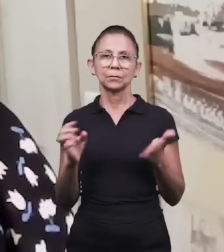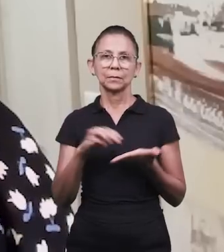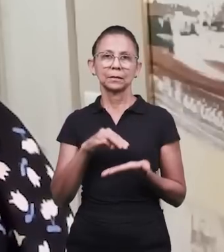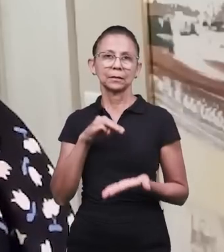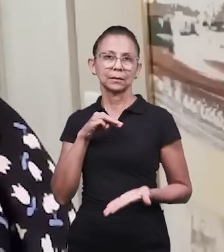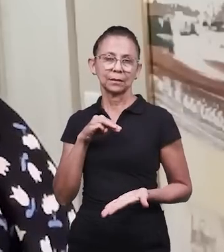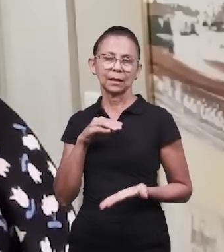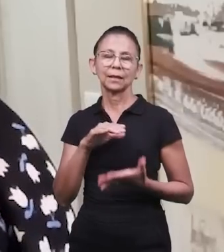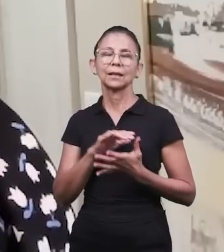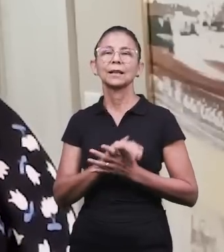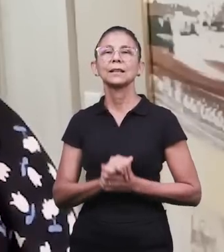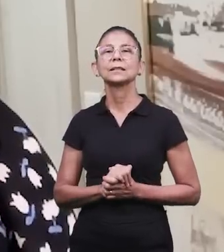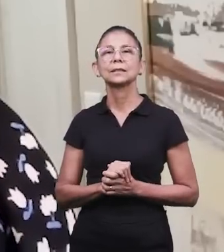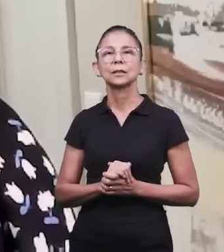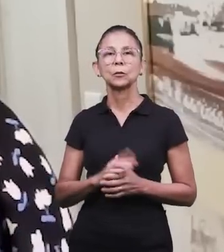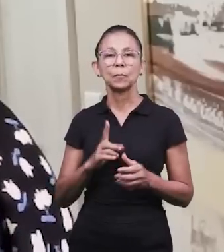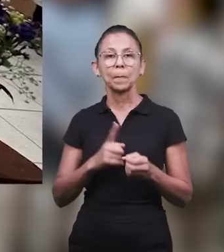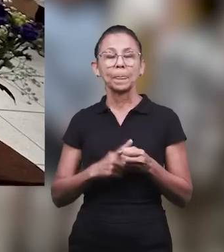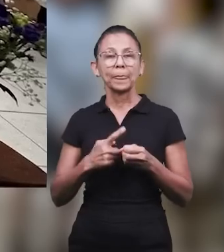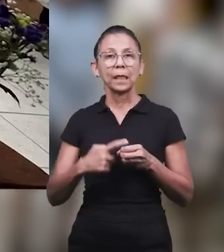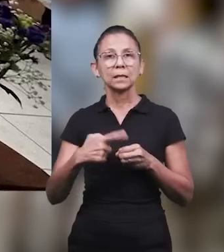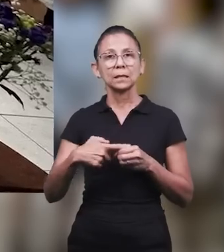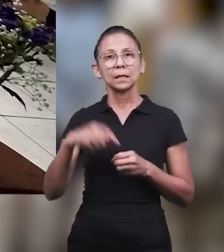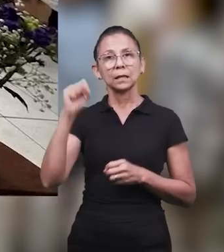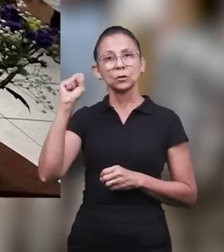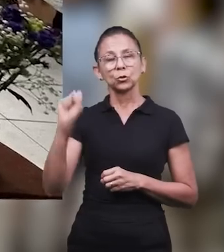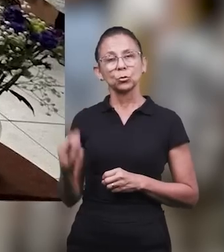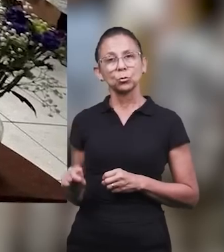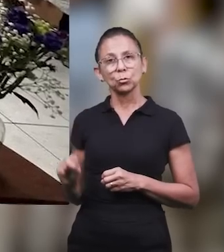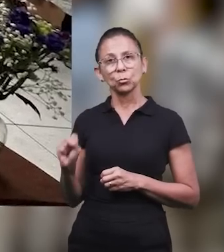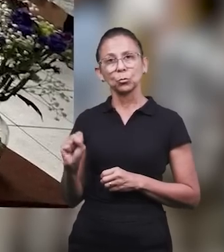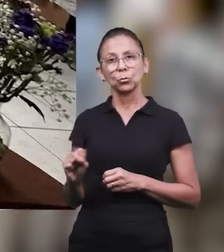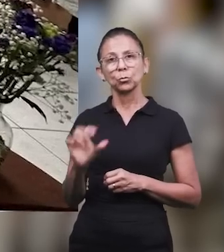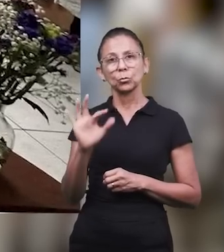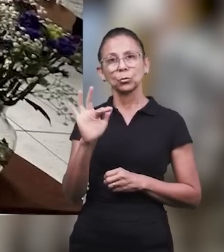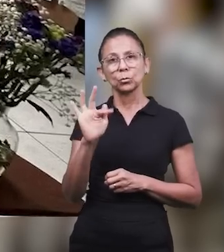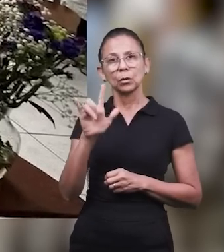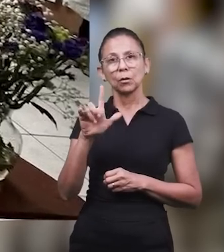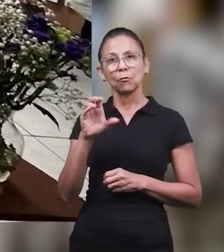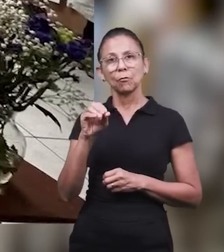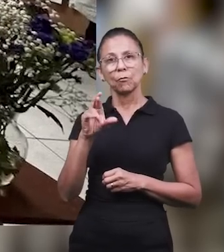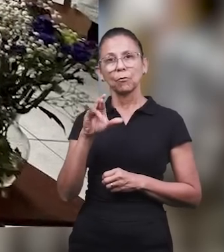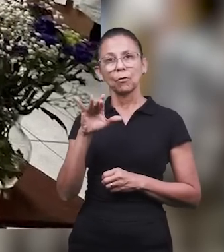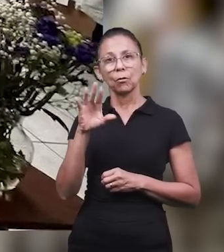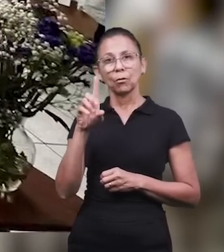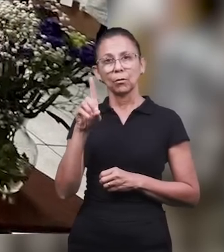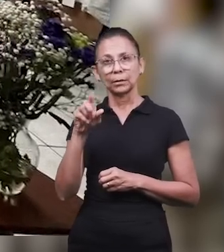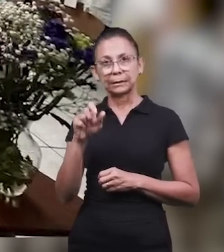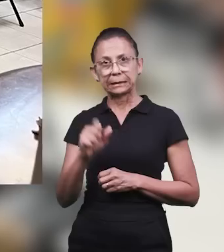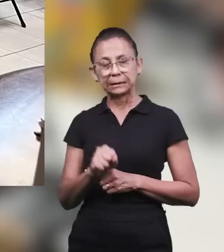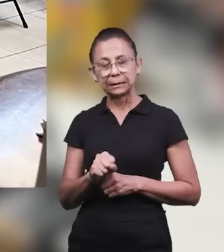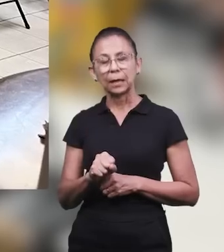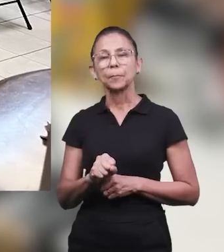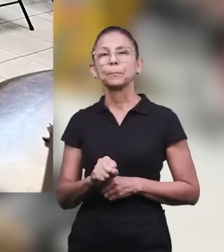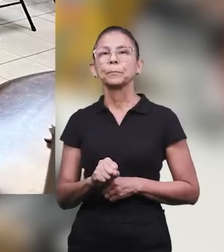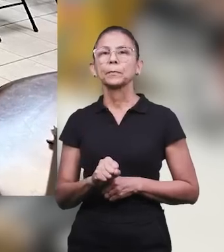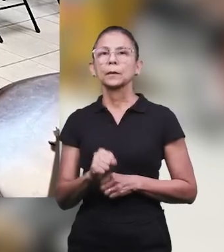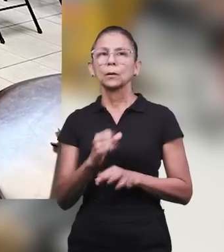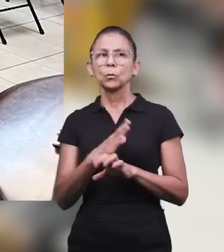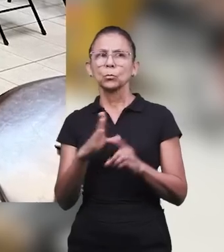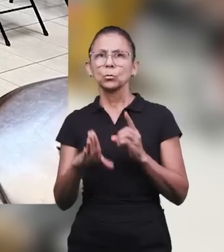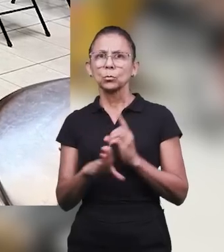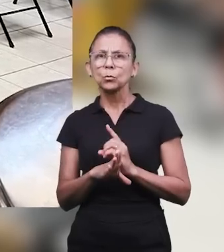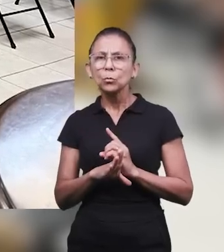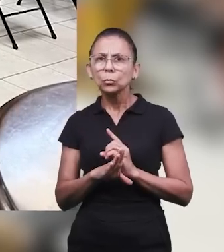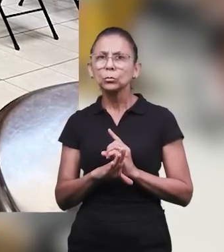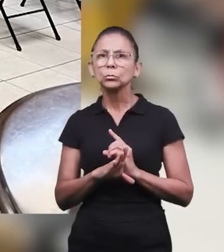Fort Myers, cidade localizada no sudoeste da Flórida. O pastor José Roberto Filho contou que os cultos estavam sendo feitos nas